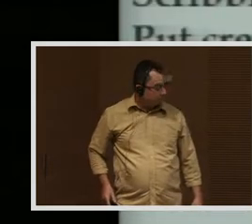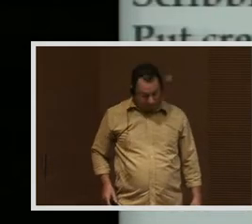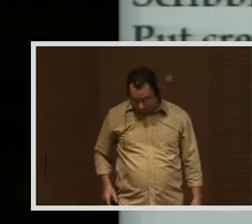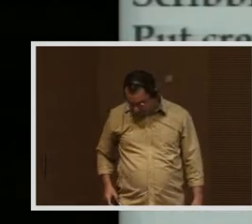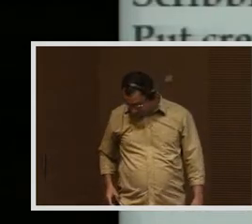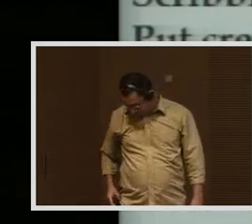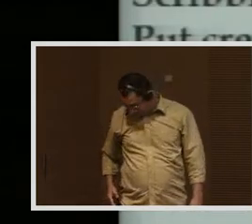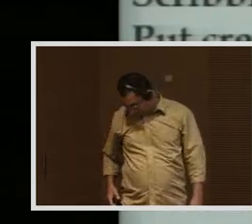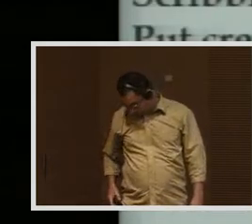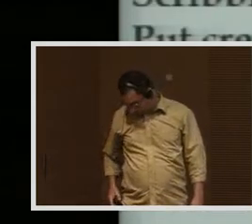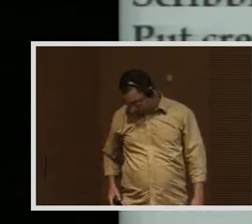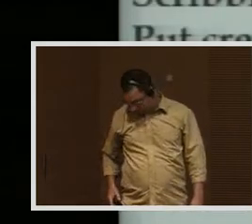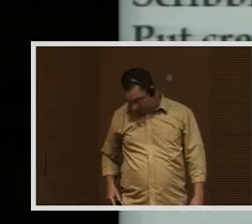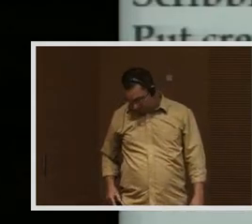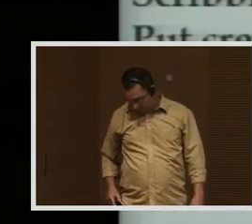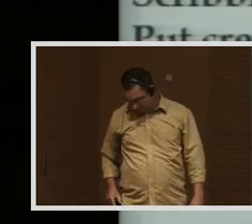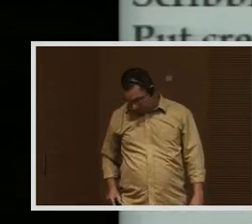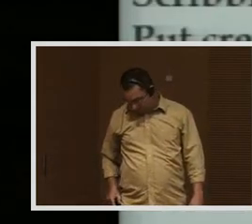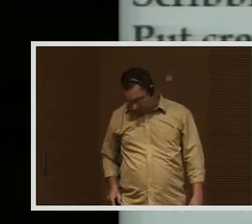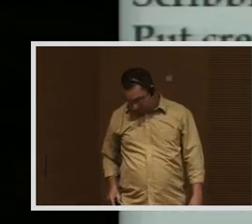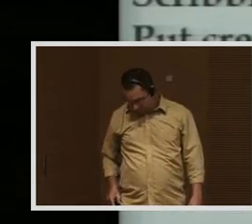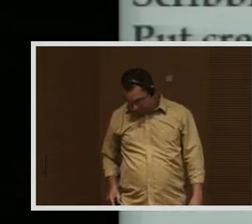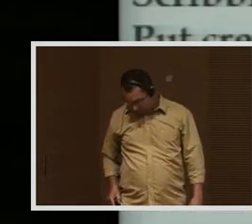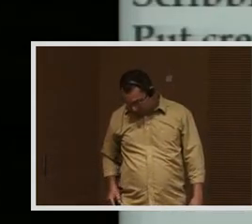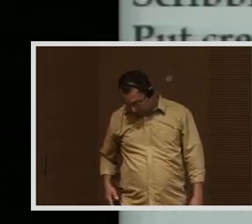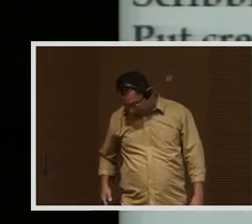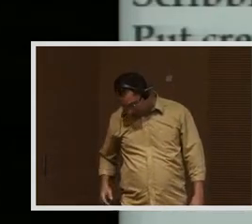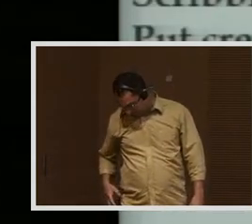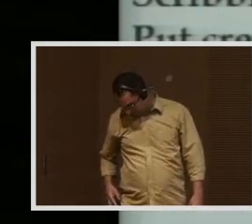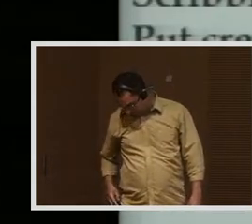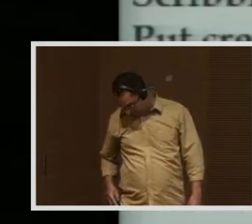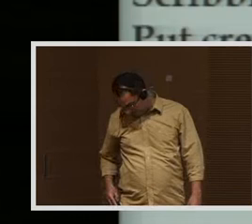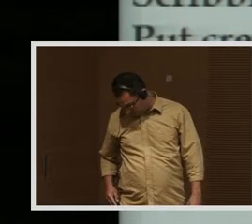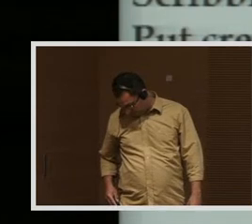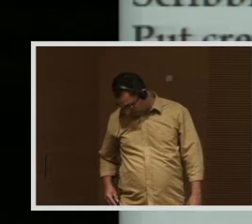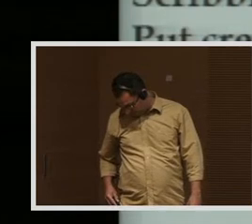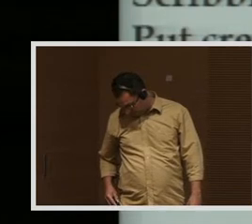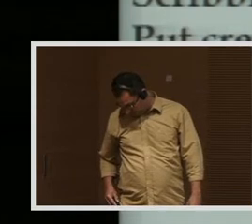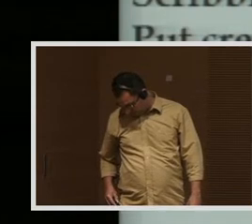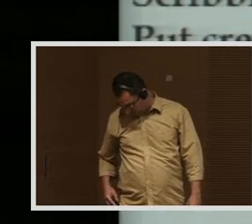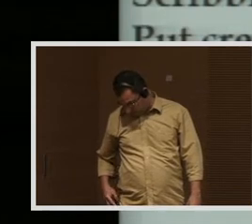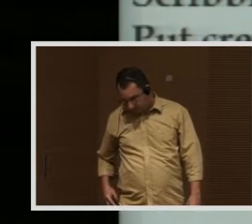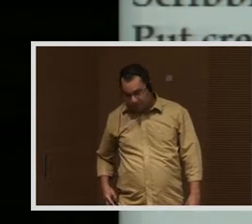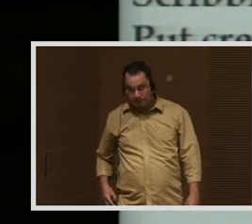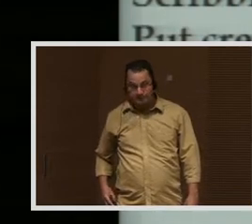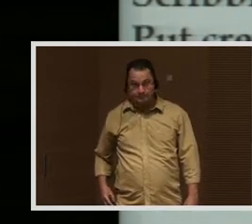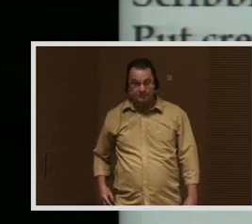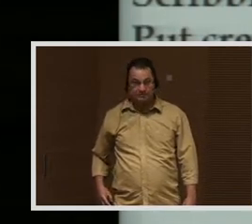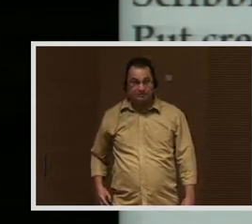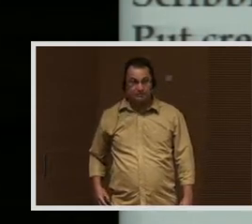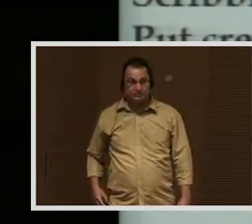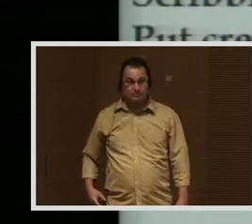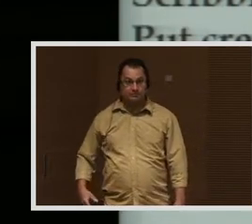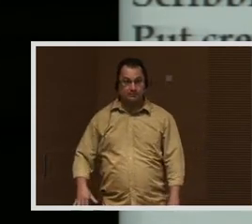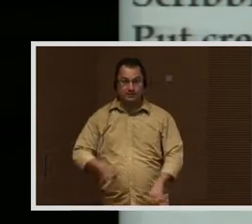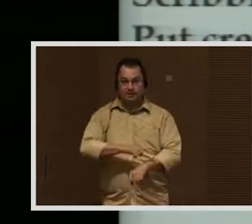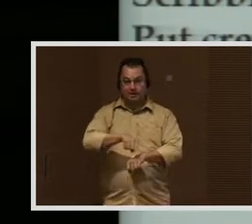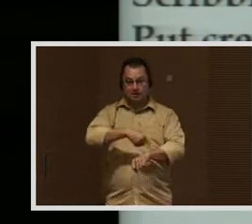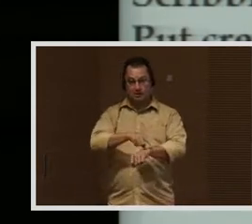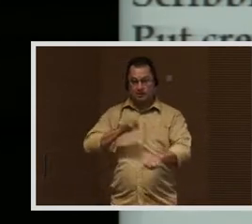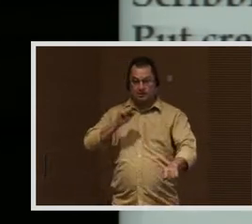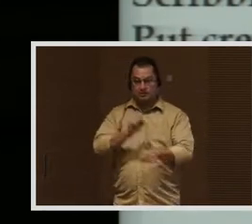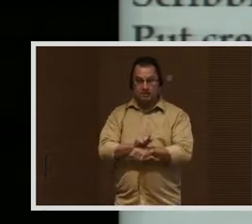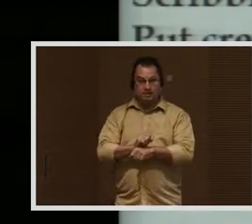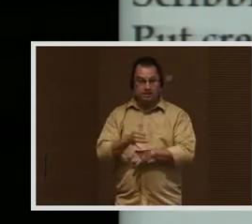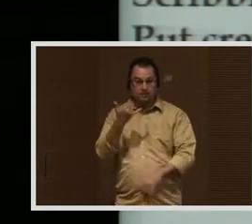Stop all the clocks. Cut off the telephone. Prevent the dog Pare from barking with a juicy bone. Não deixe o